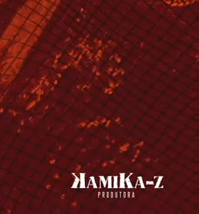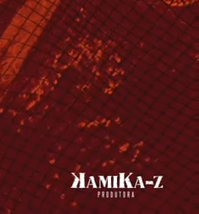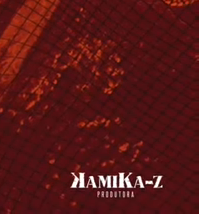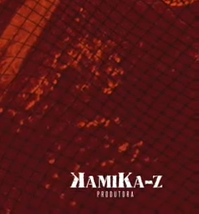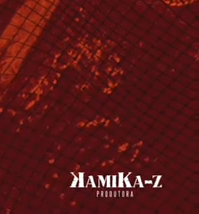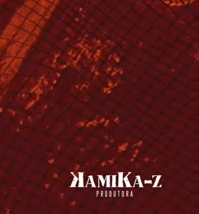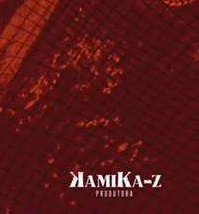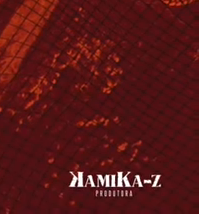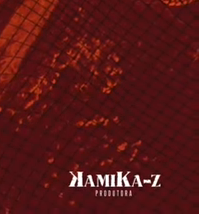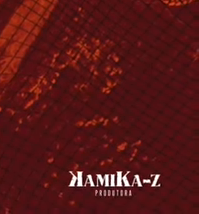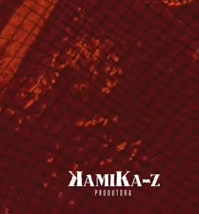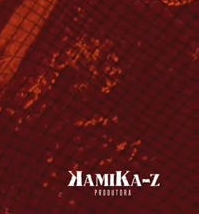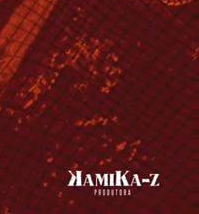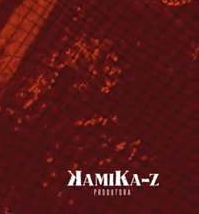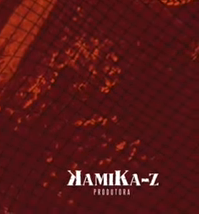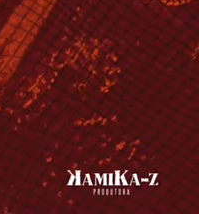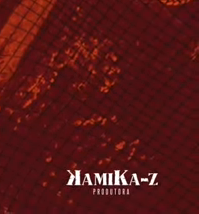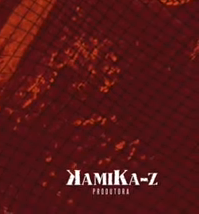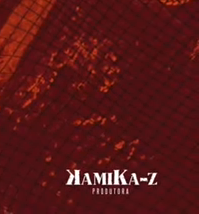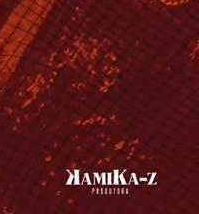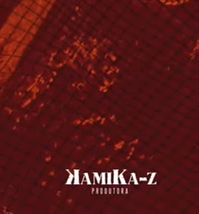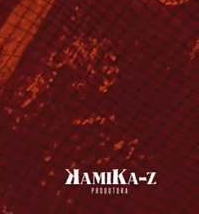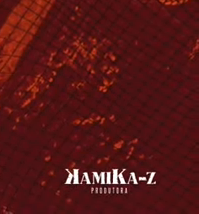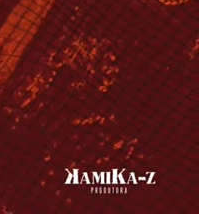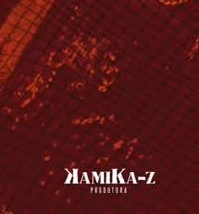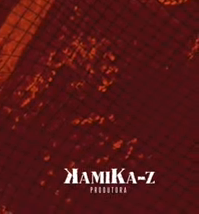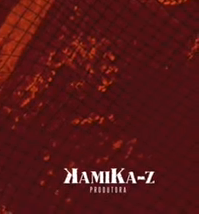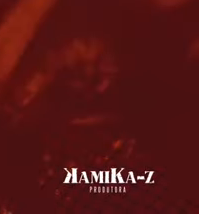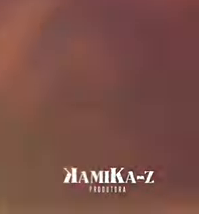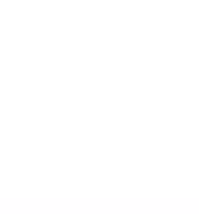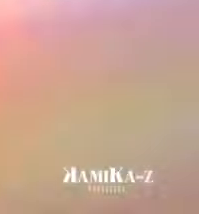Nasci onde a pipi estancava. Portão de